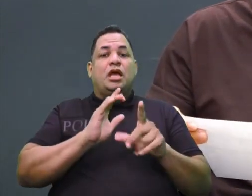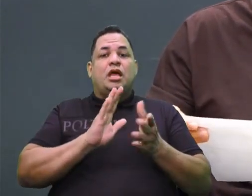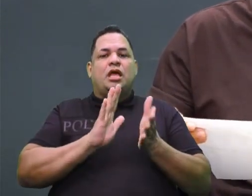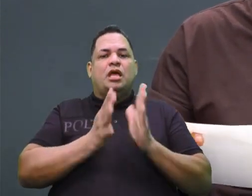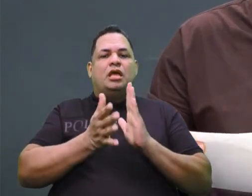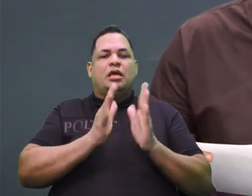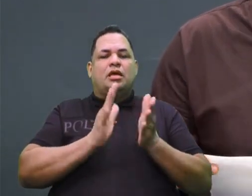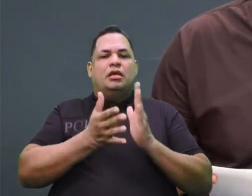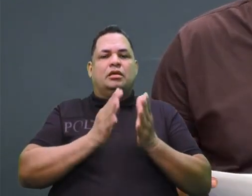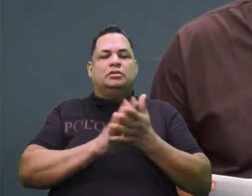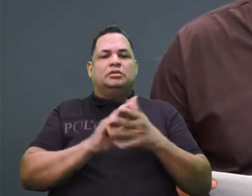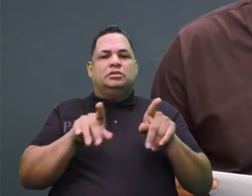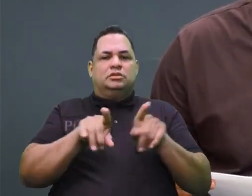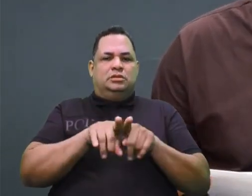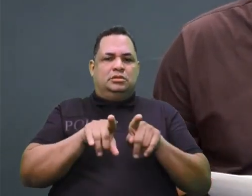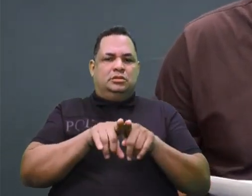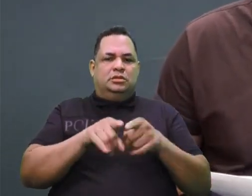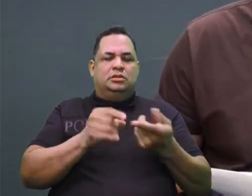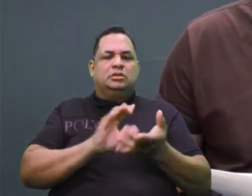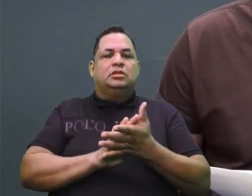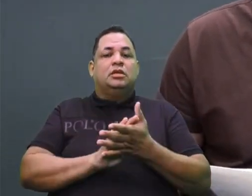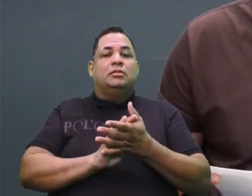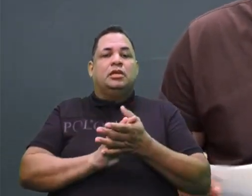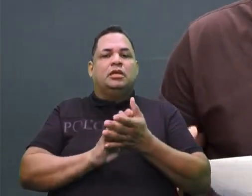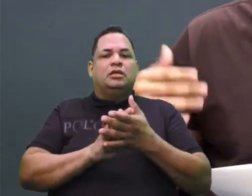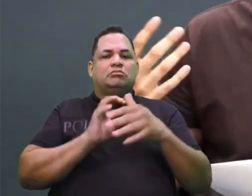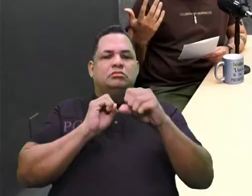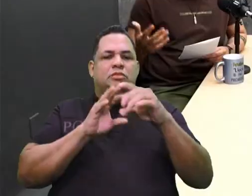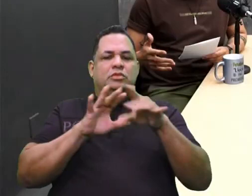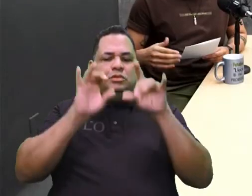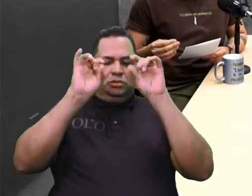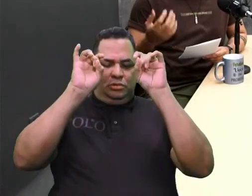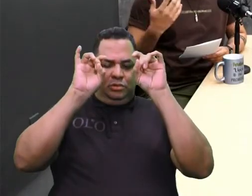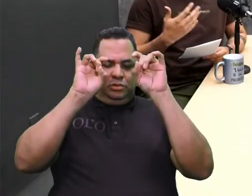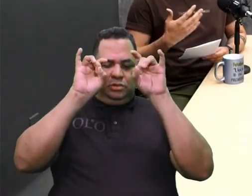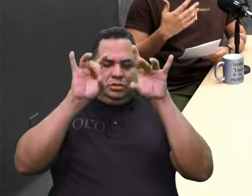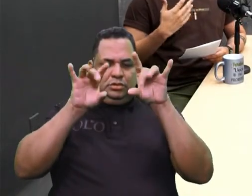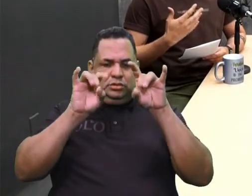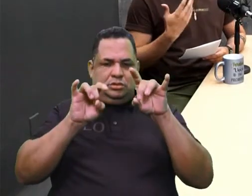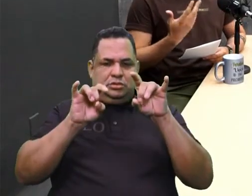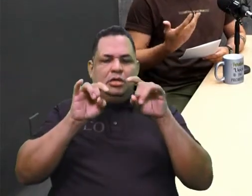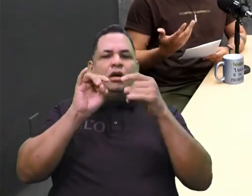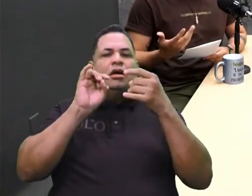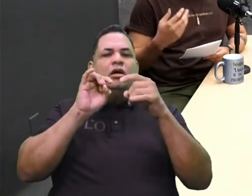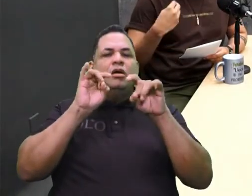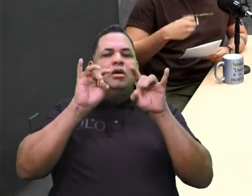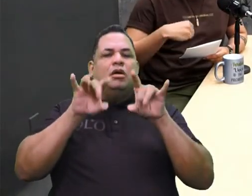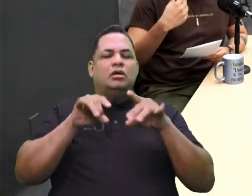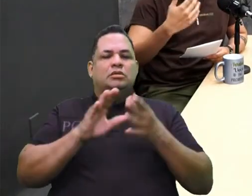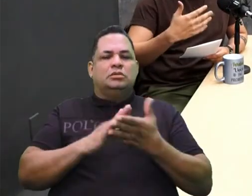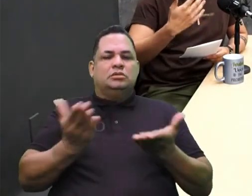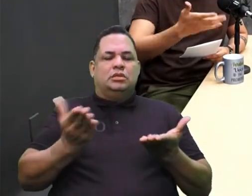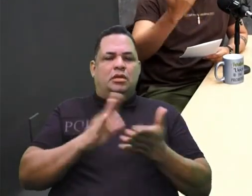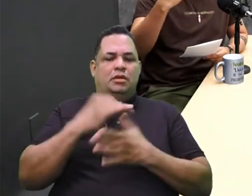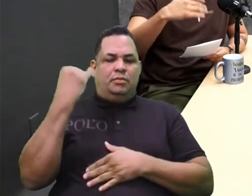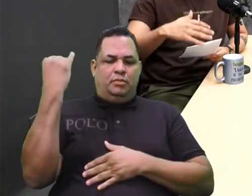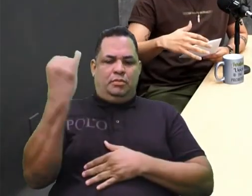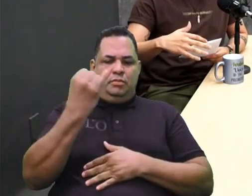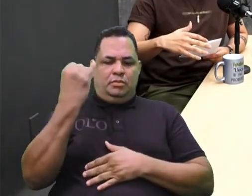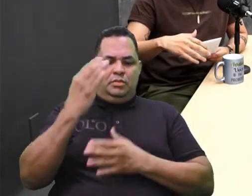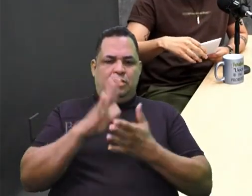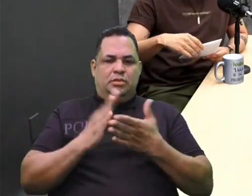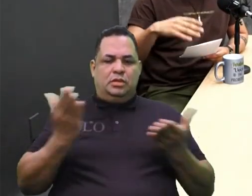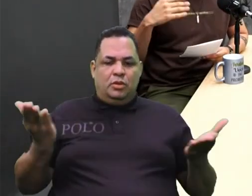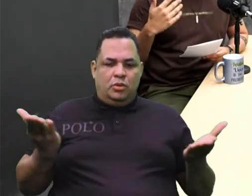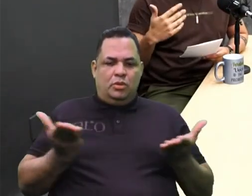com educação especial, com ênfase em educação de surdos, então ela já deu aula para surdos, por isso que é uma peça muito importante, muito fundamental. Ela está aqui com a